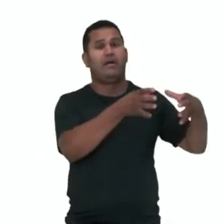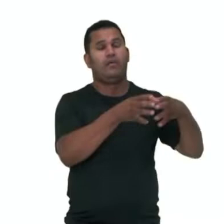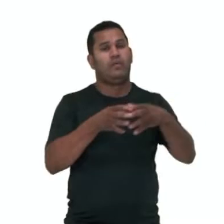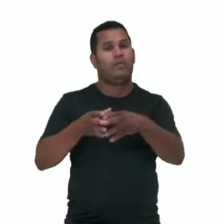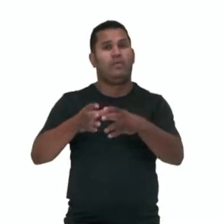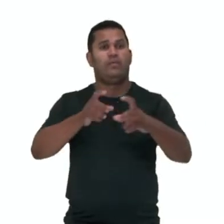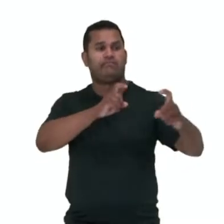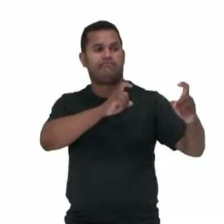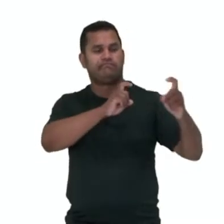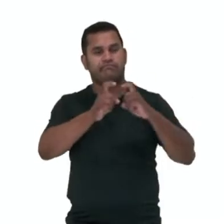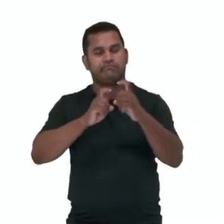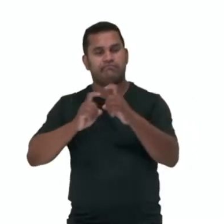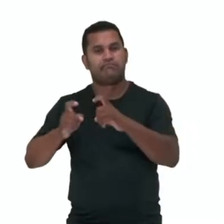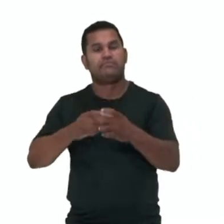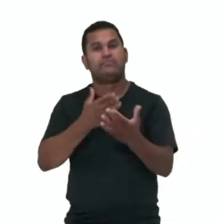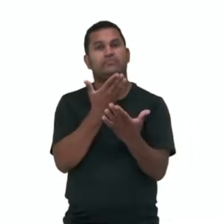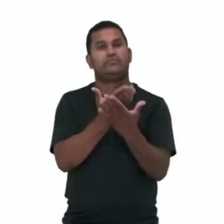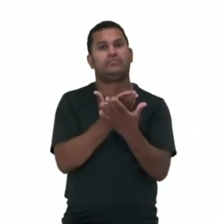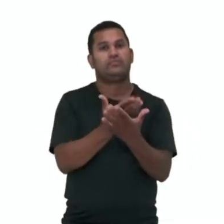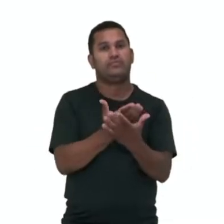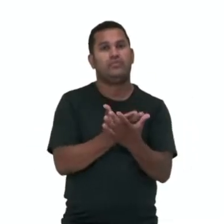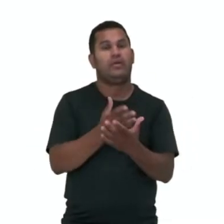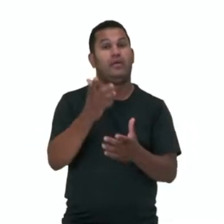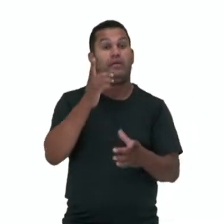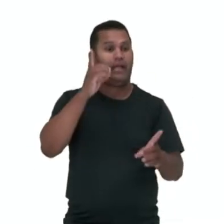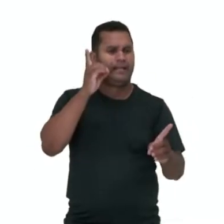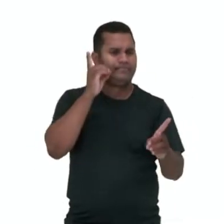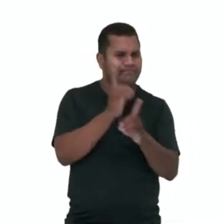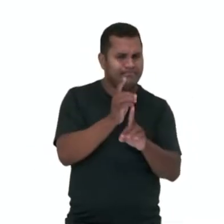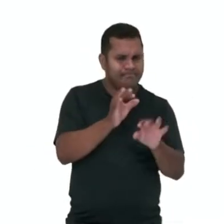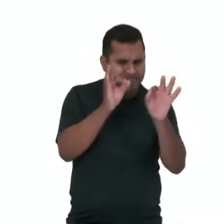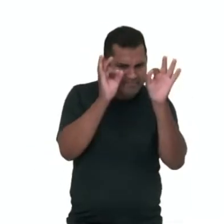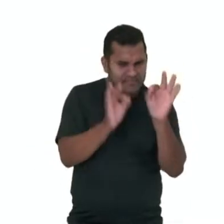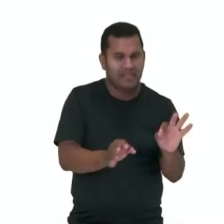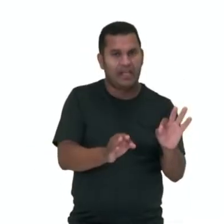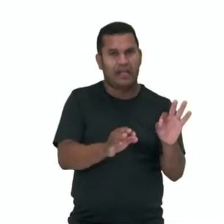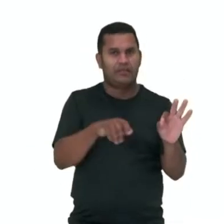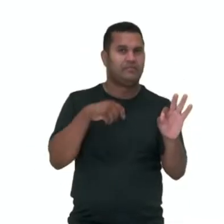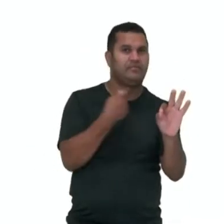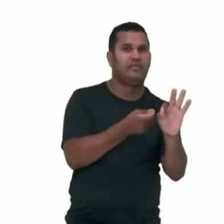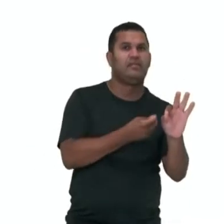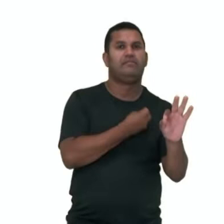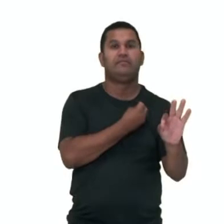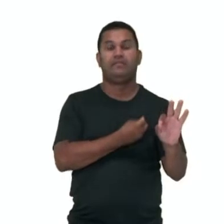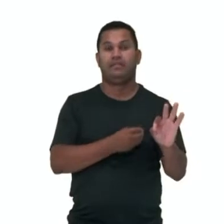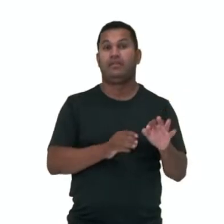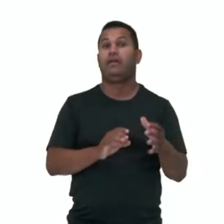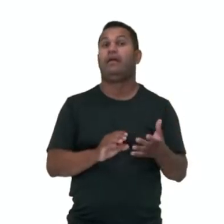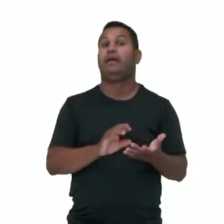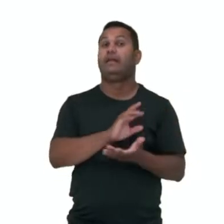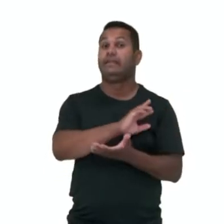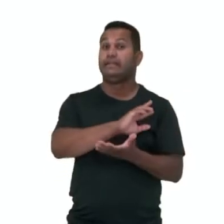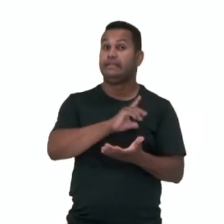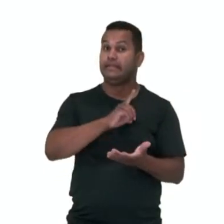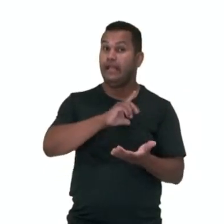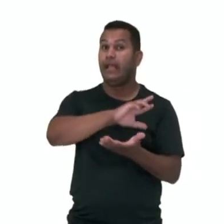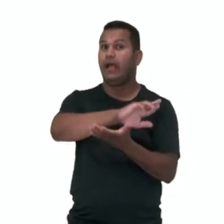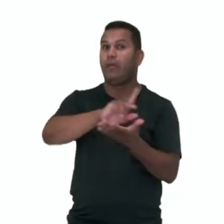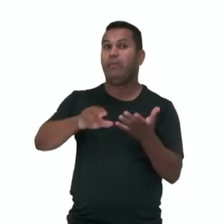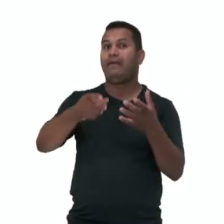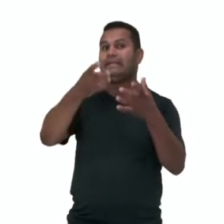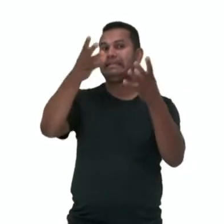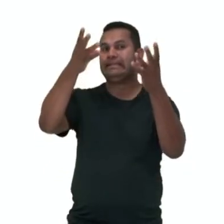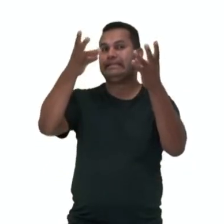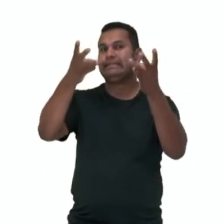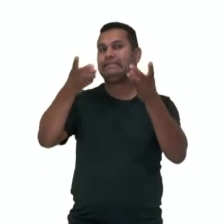tem características que sejam comuns a todos os seres vivos. Quais são essas características? Olha, organização celular, consumo